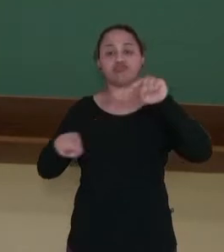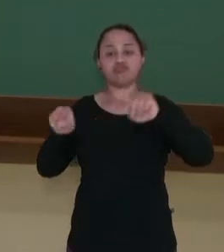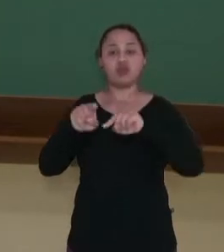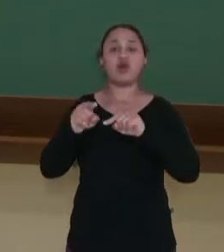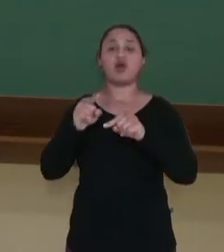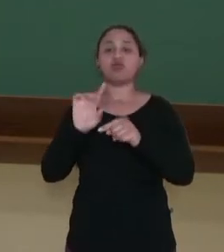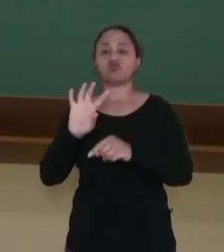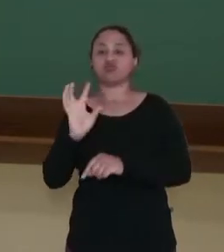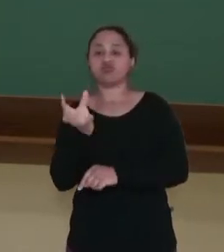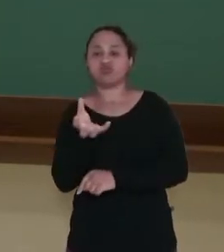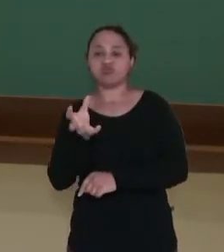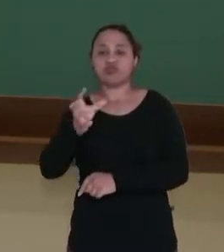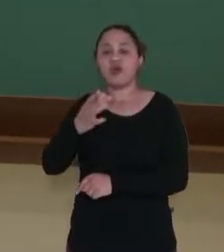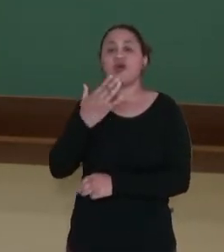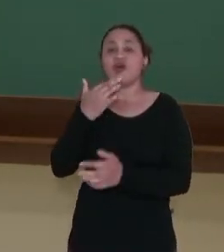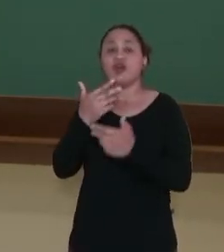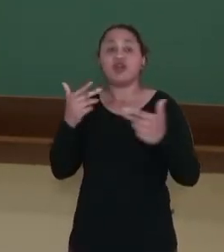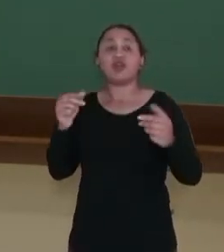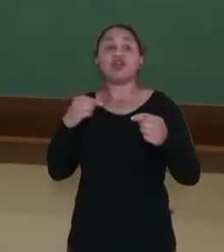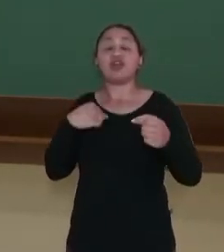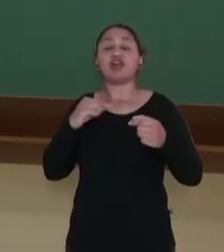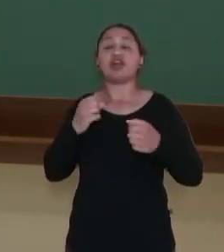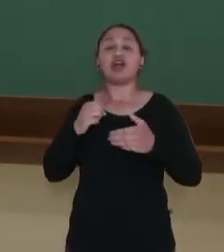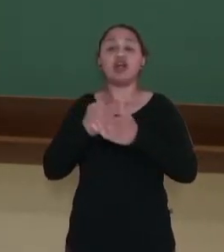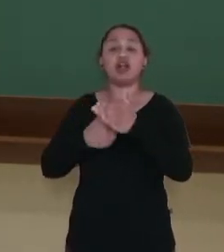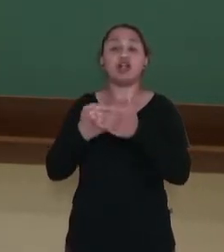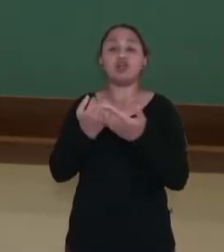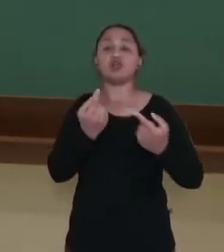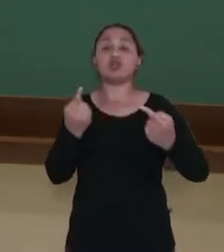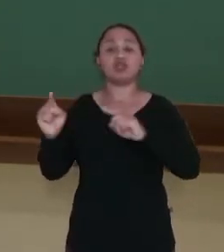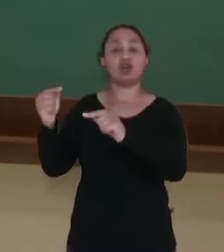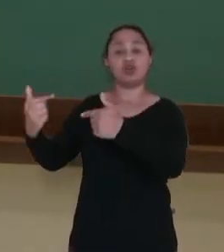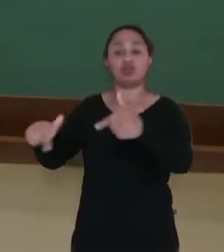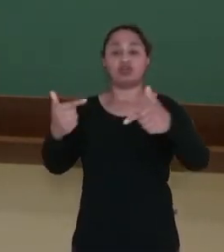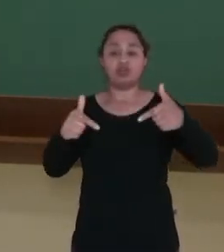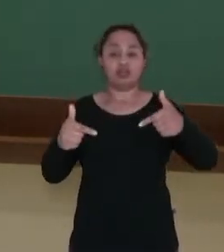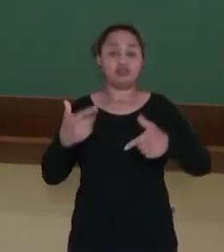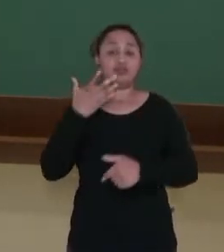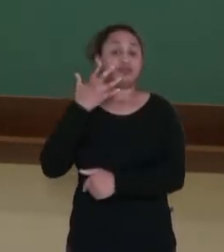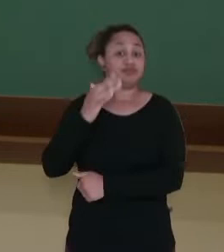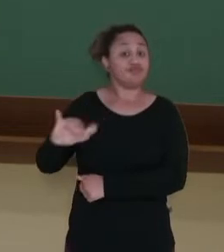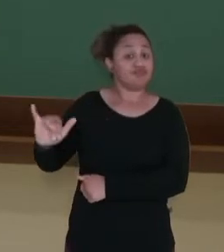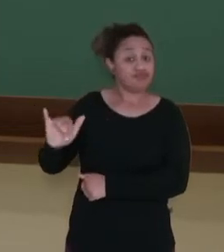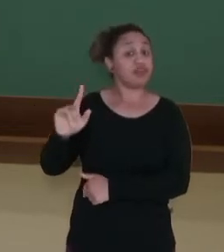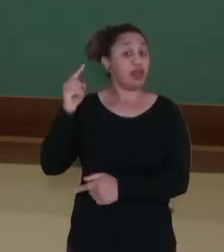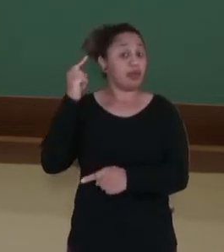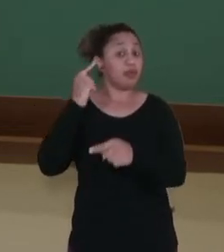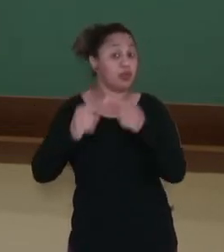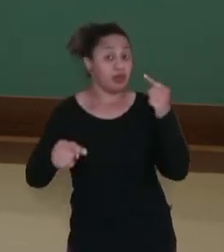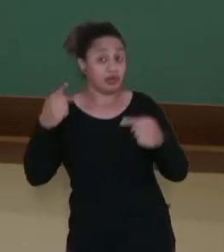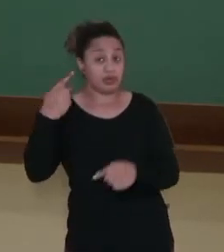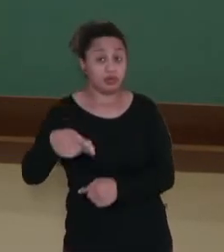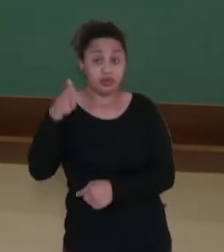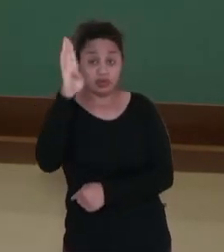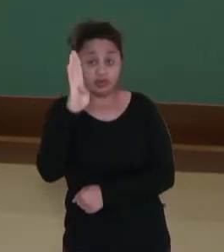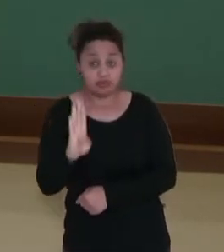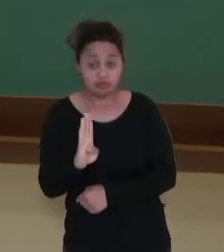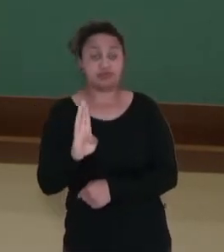que simboliza ali a luta contra o trabalho infantil, que é proibido no